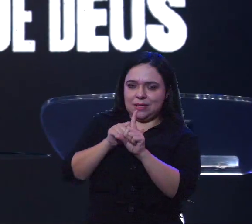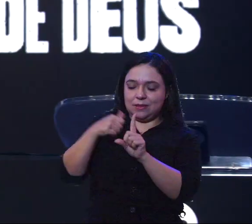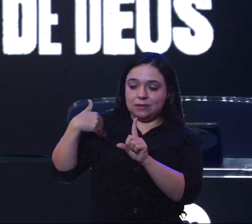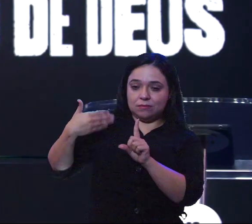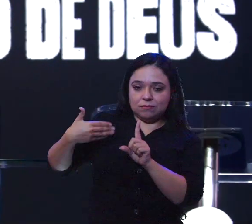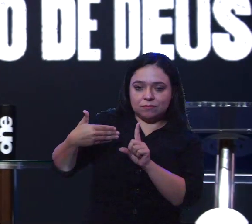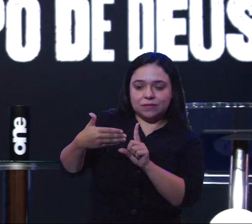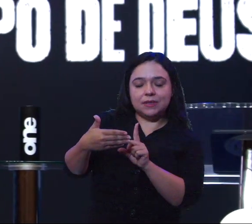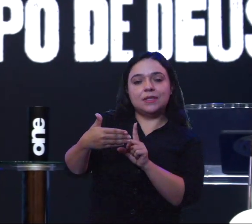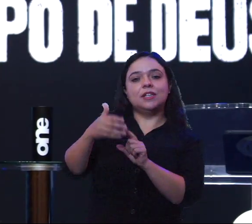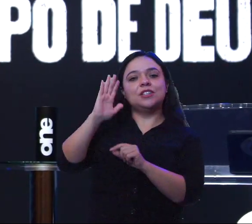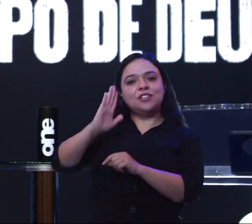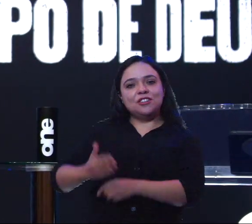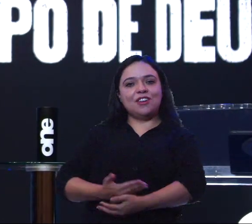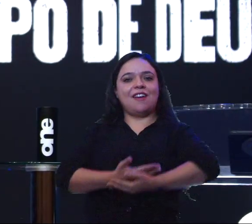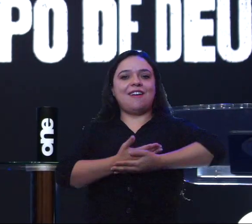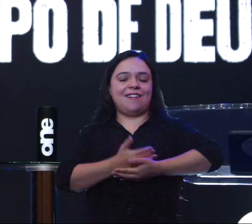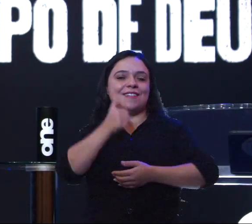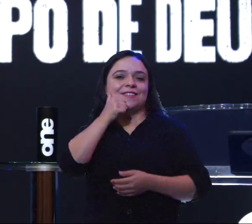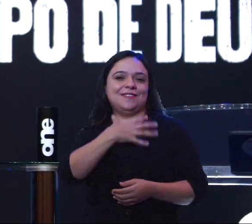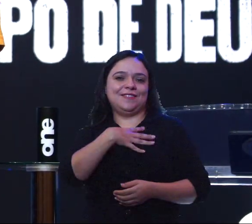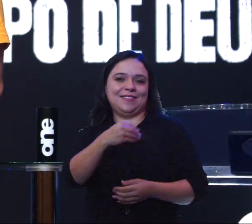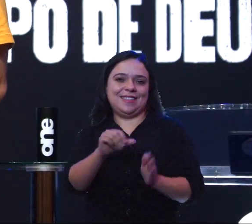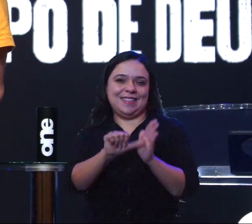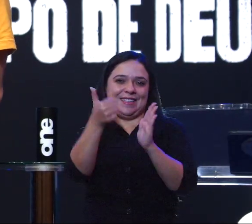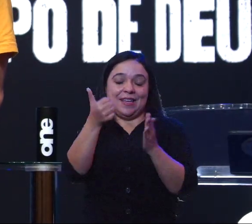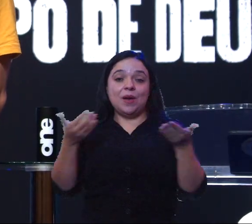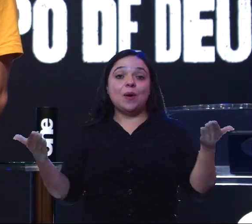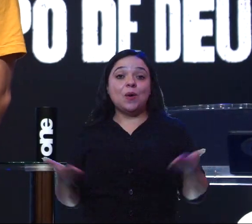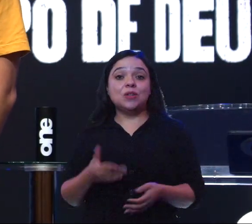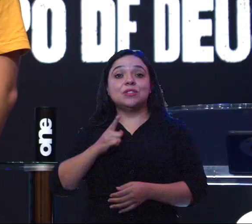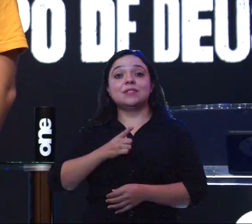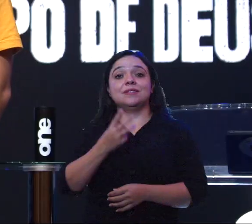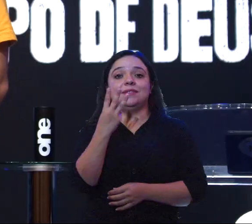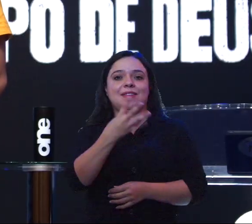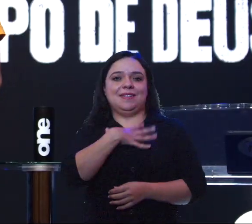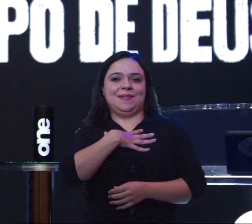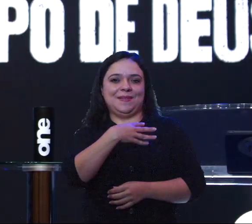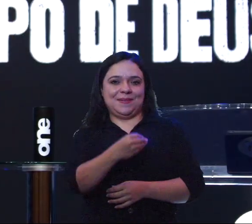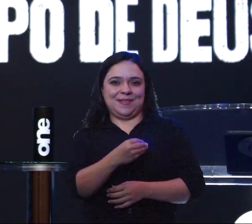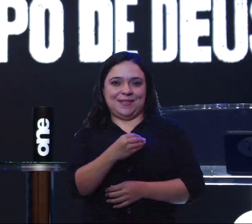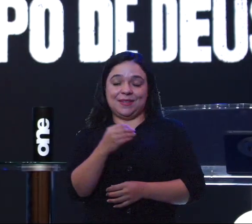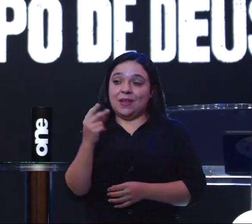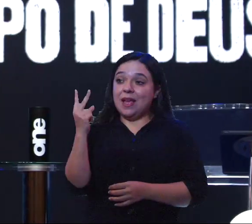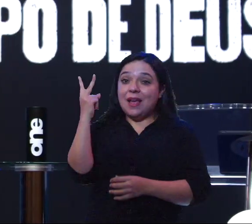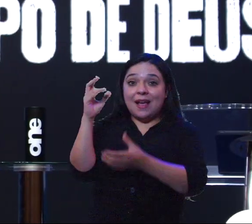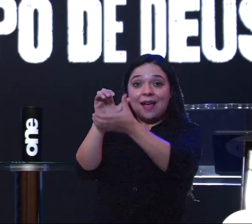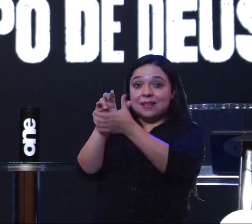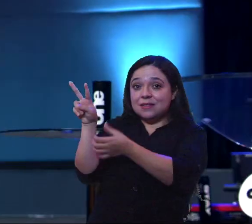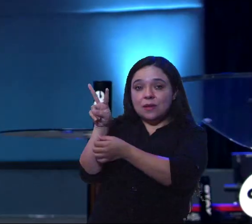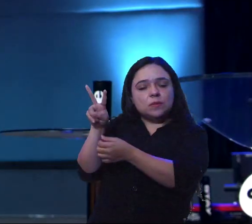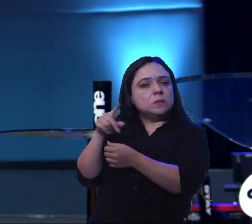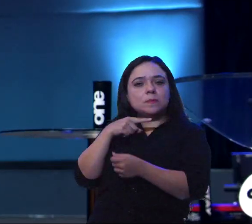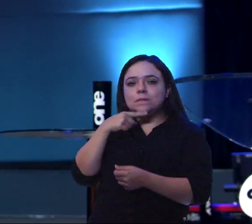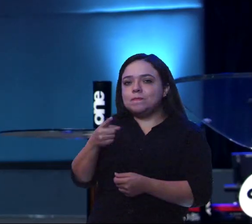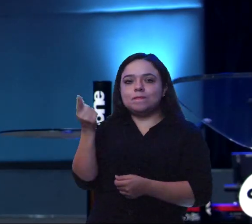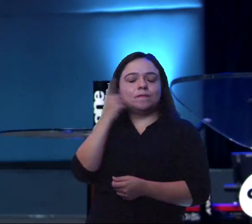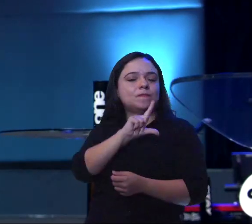estavam com a primeira filha no colo. Hoje, são 3 filhos de um casal que não podia ter